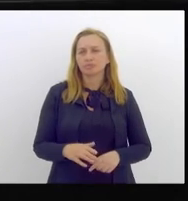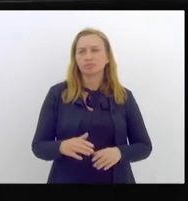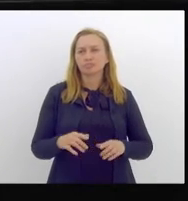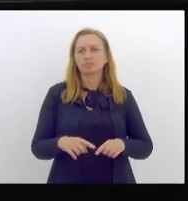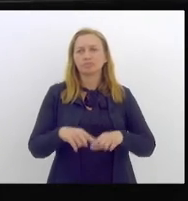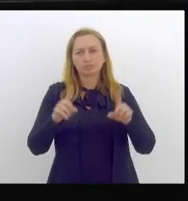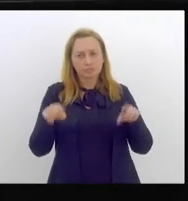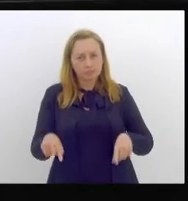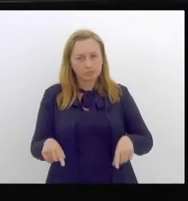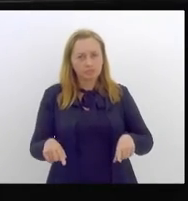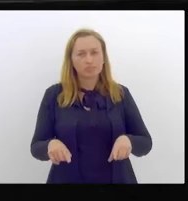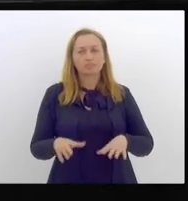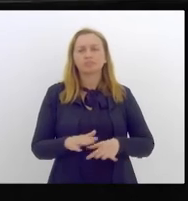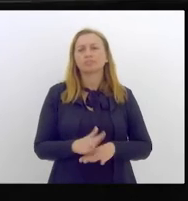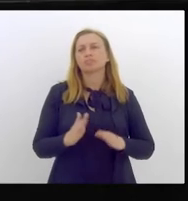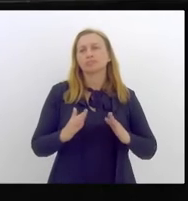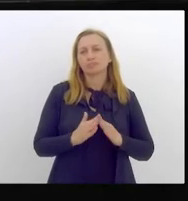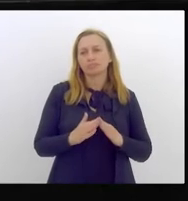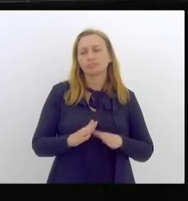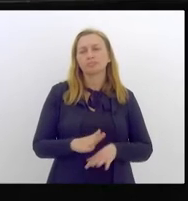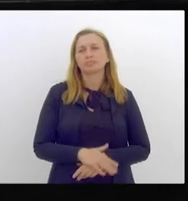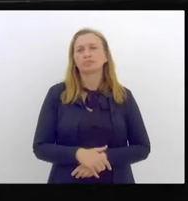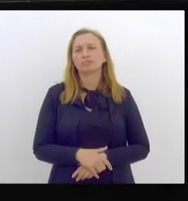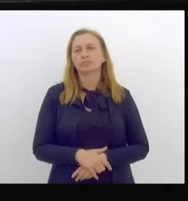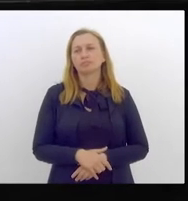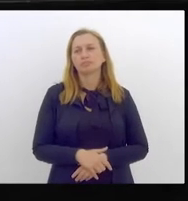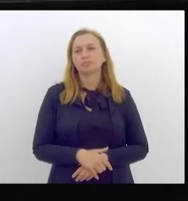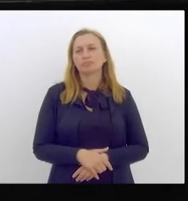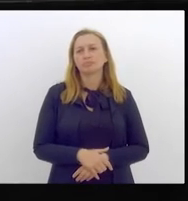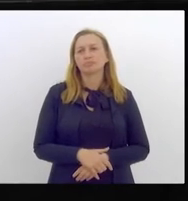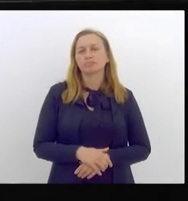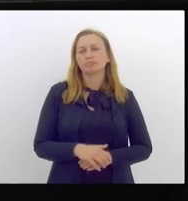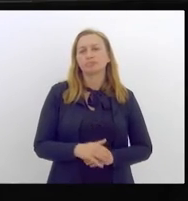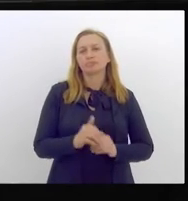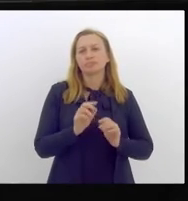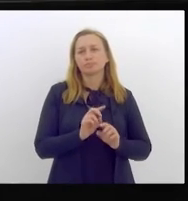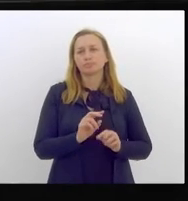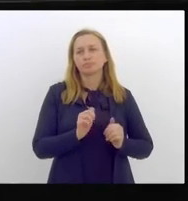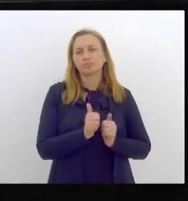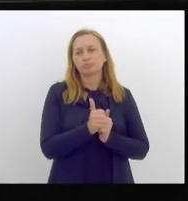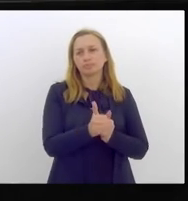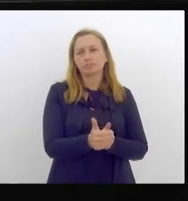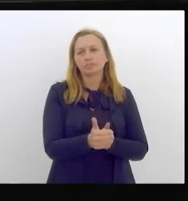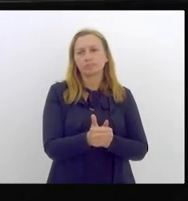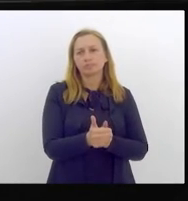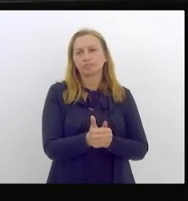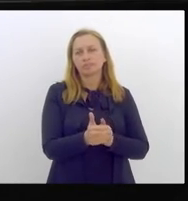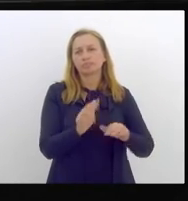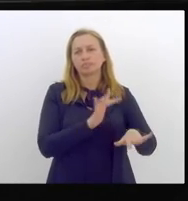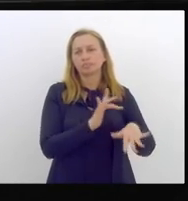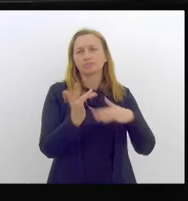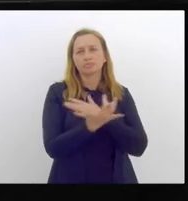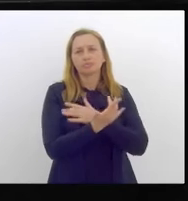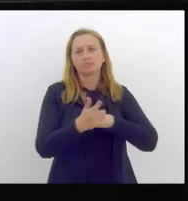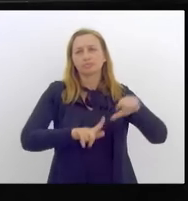funcionários, servidores da casa, aqueles que nos assistem pela TV Alege, aquele que nos